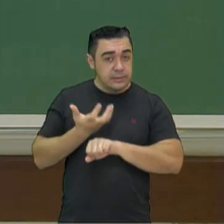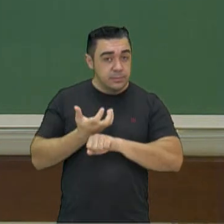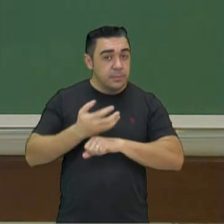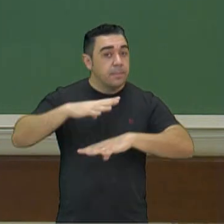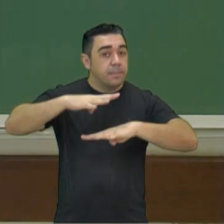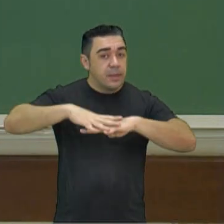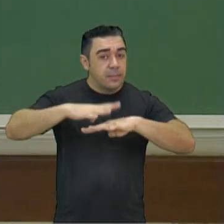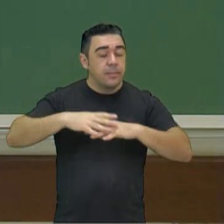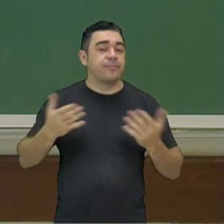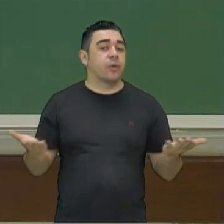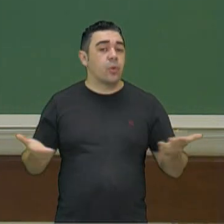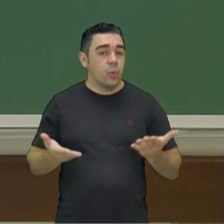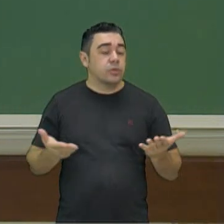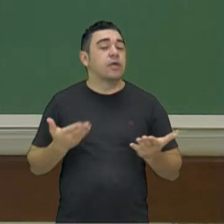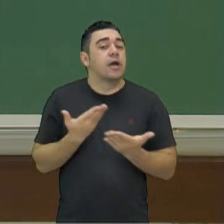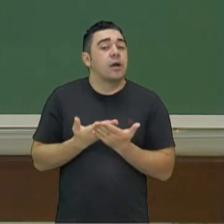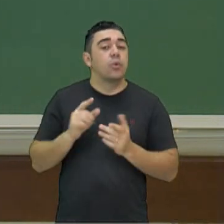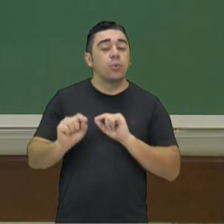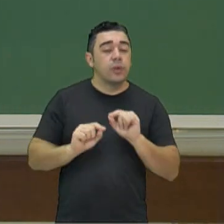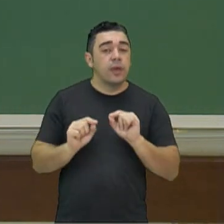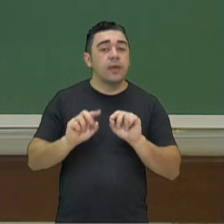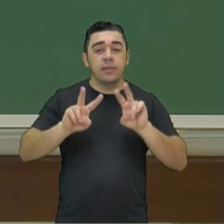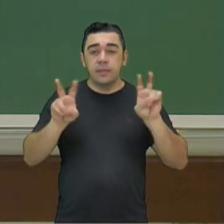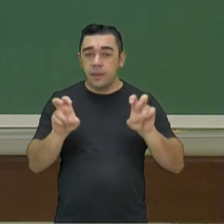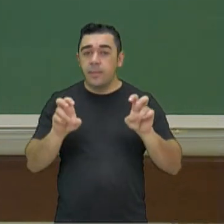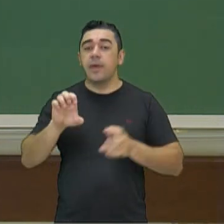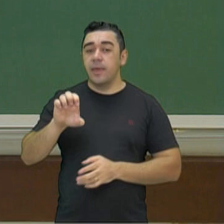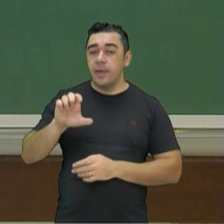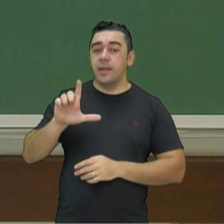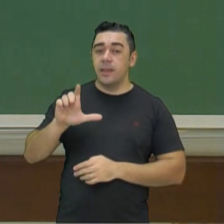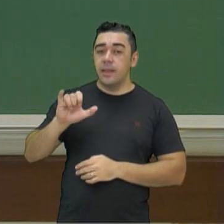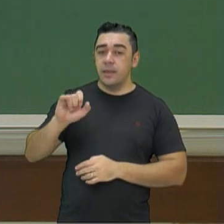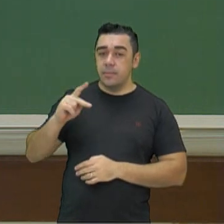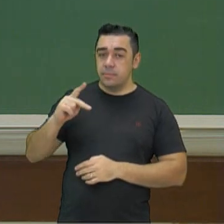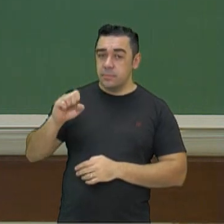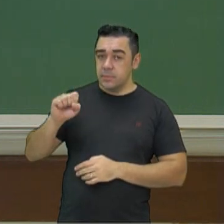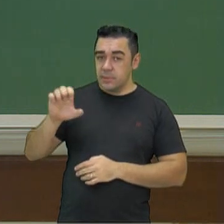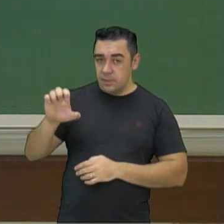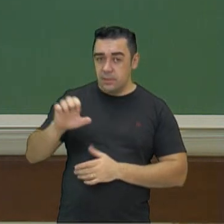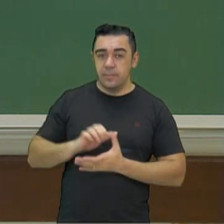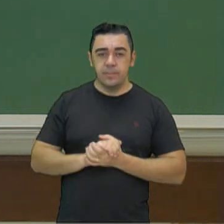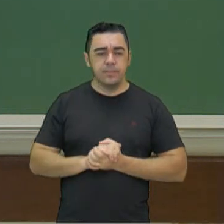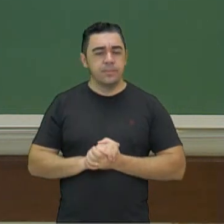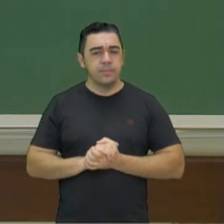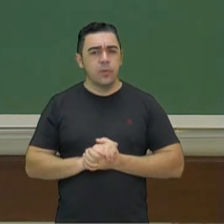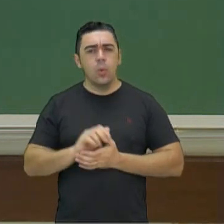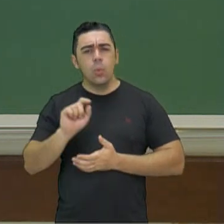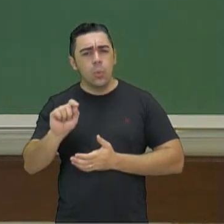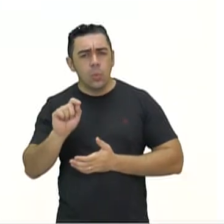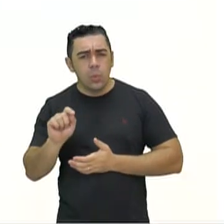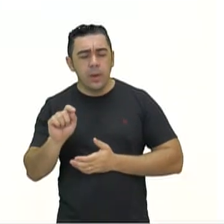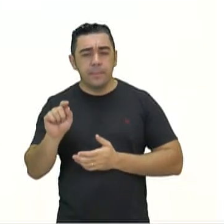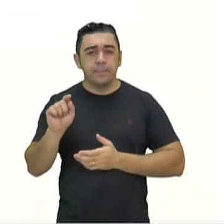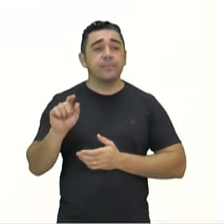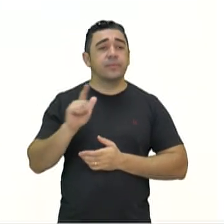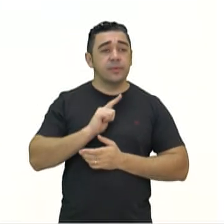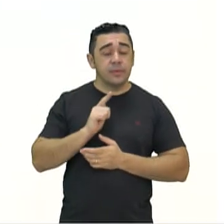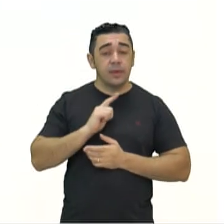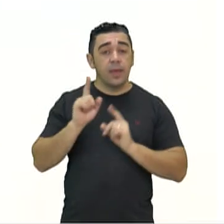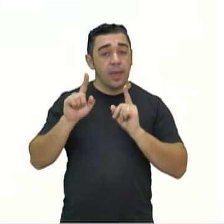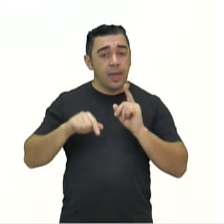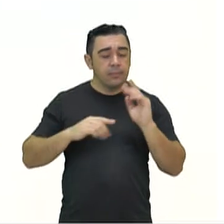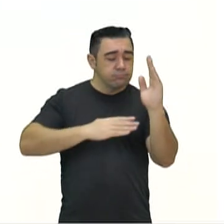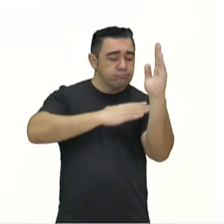e hoje nós teremos mais uma aula sobre elipse. Mas a elipse com eixos